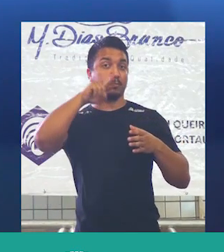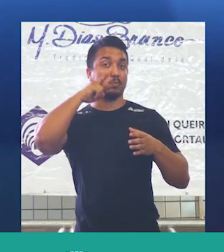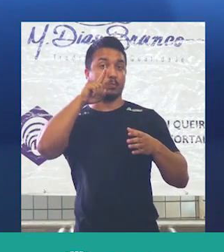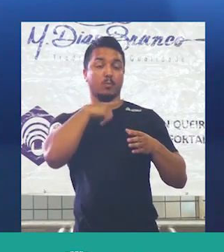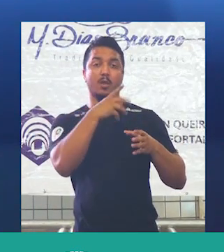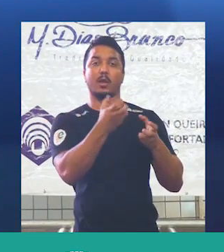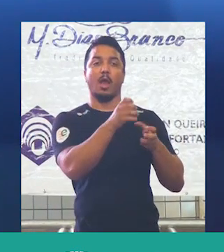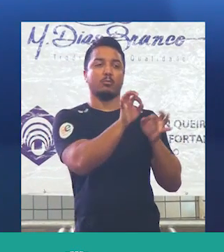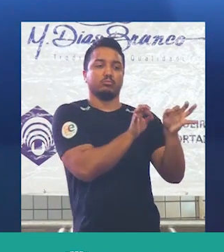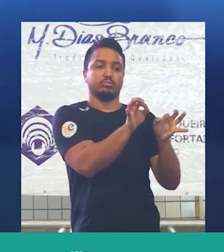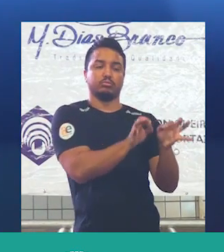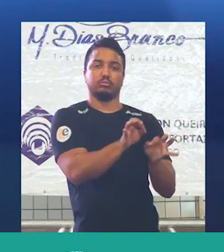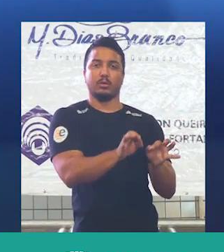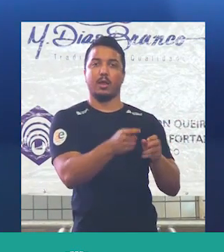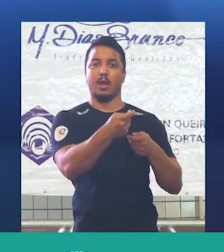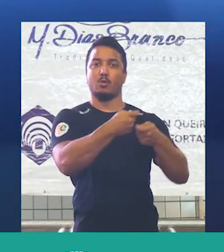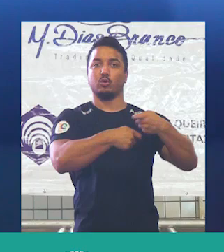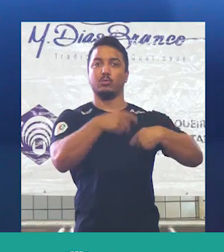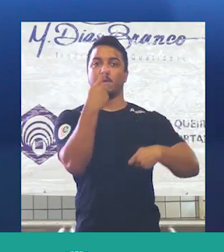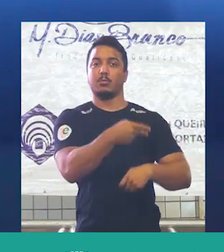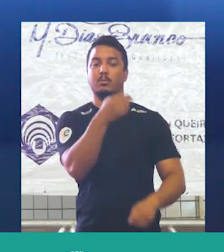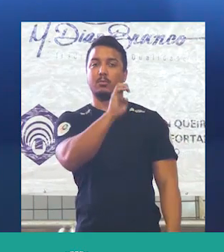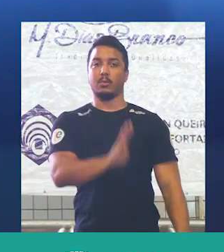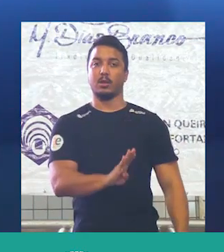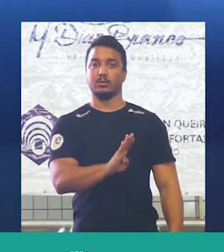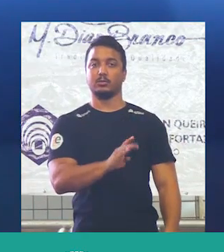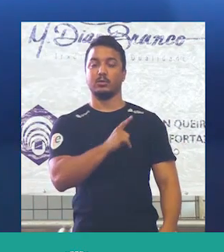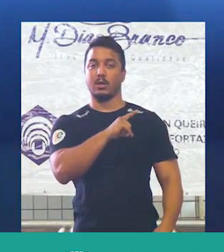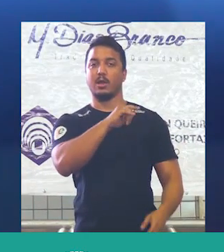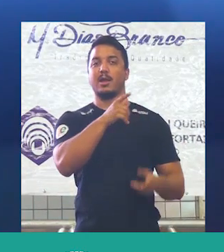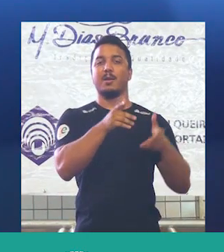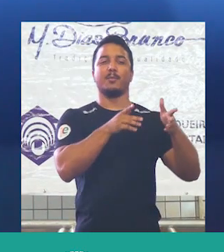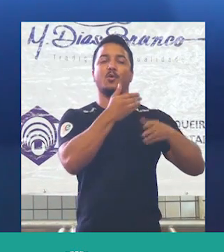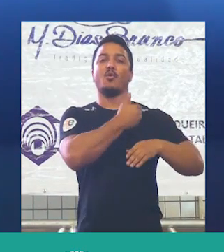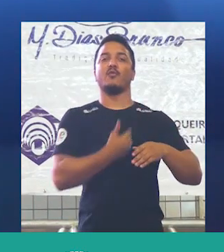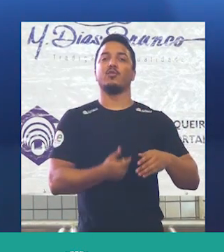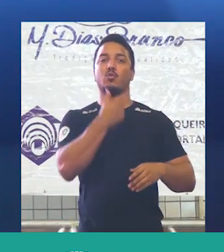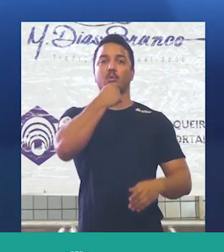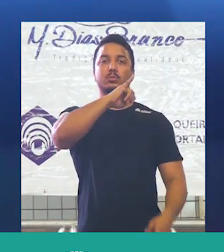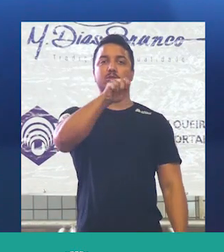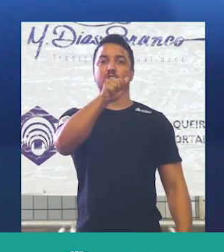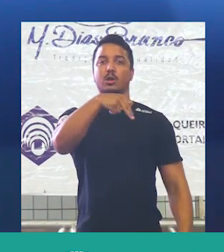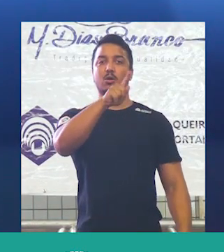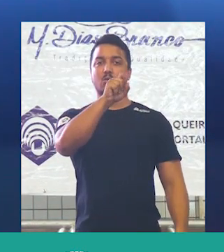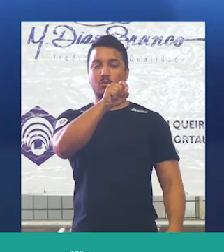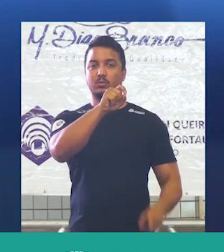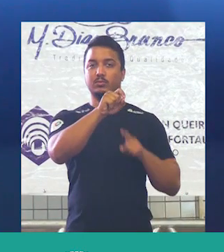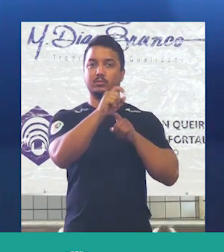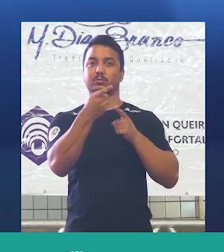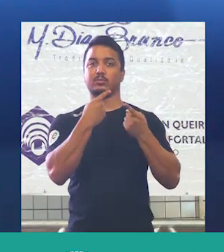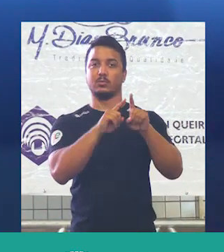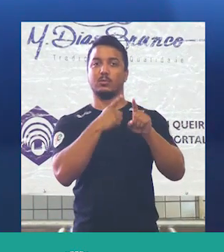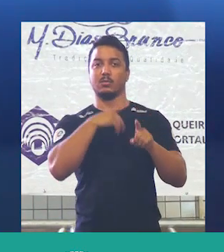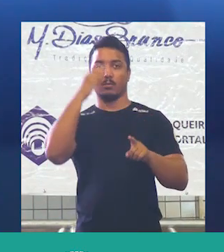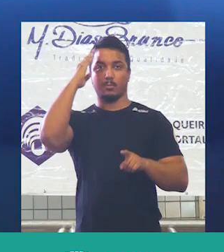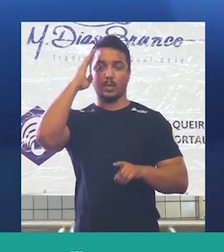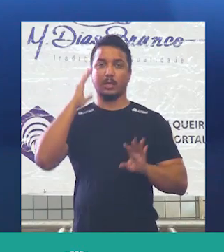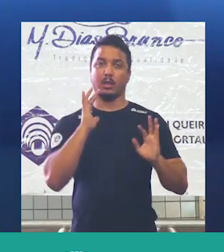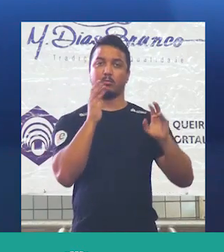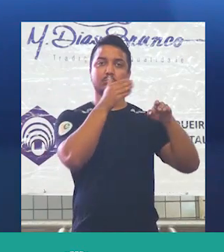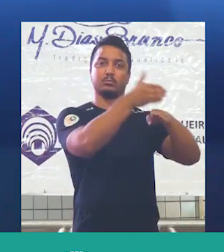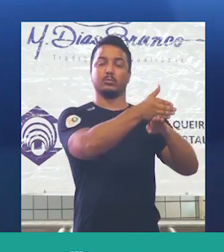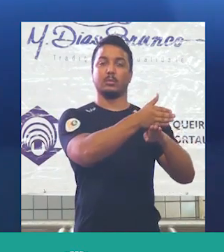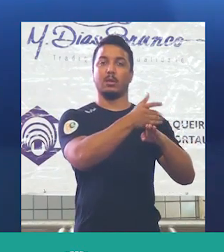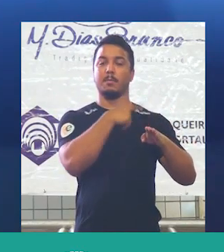para desarticular a economia brasileira e o governo de João Goulart, e assim derrubar o governo de João Goulart e estabelecer um